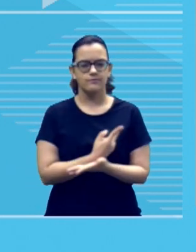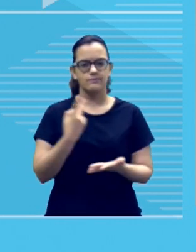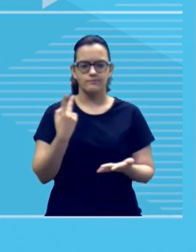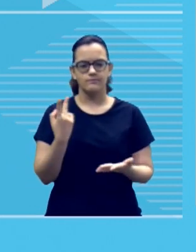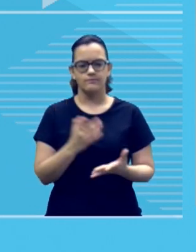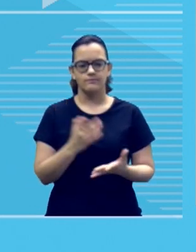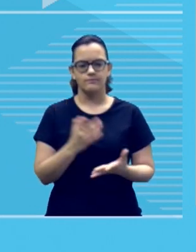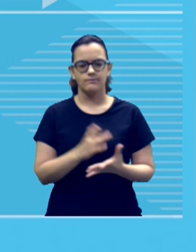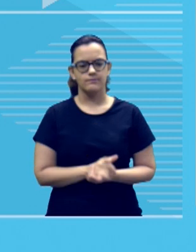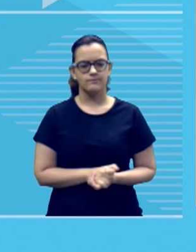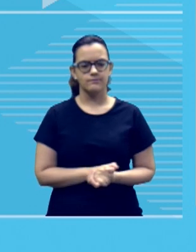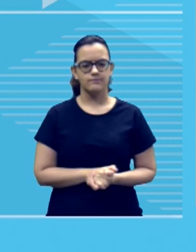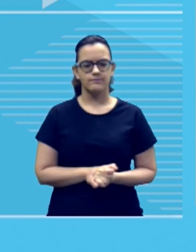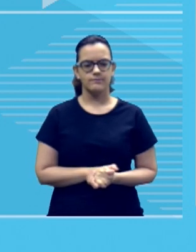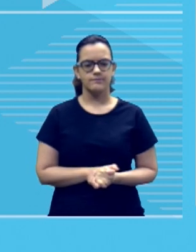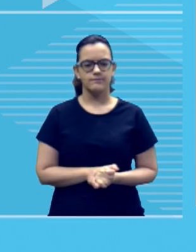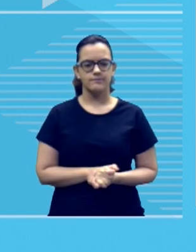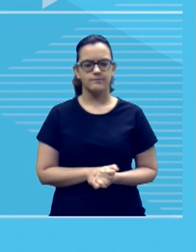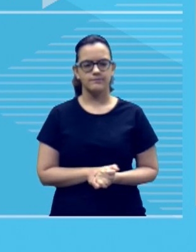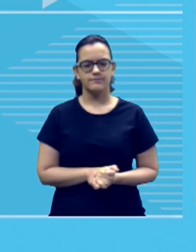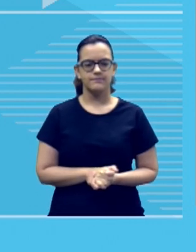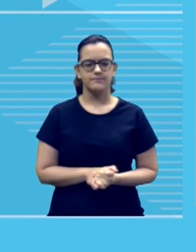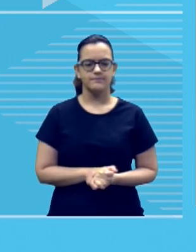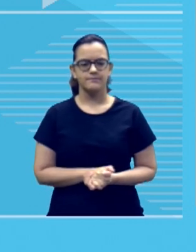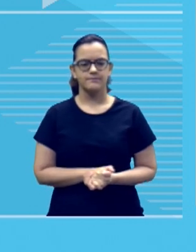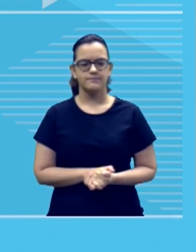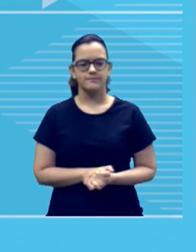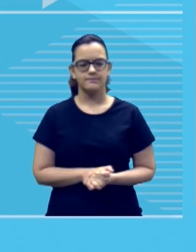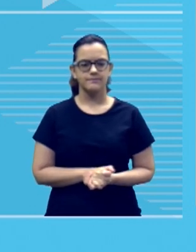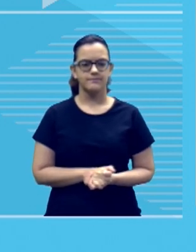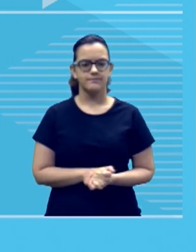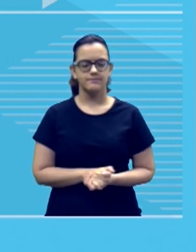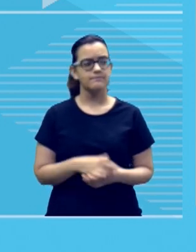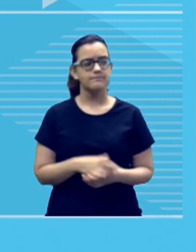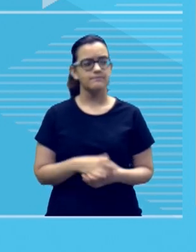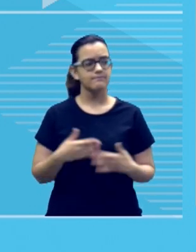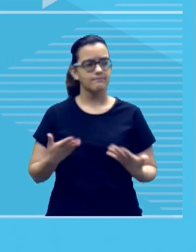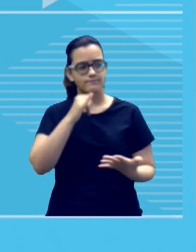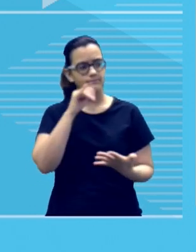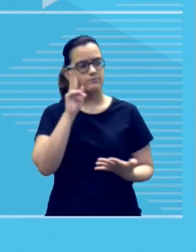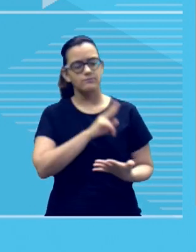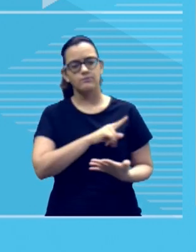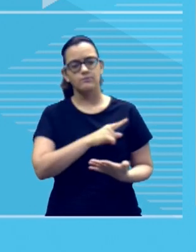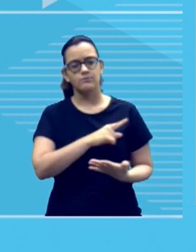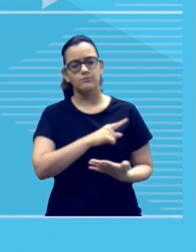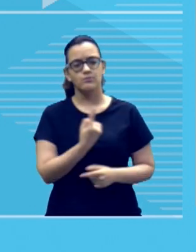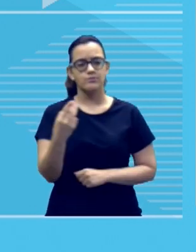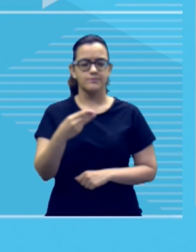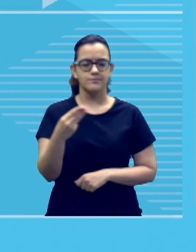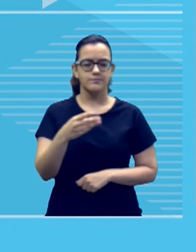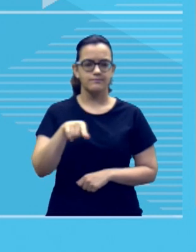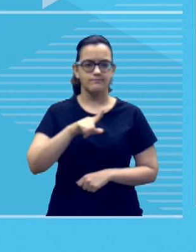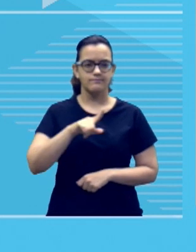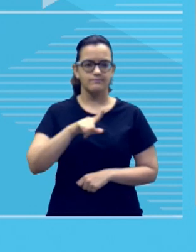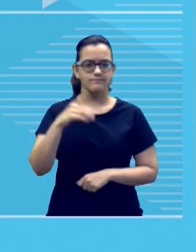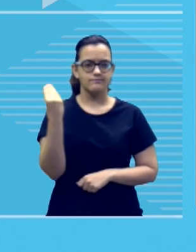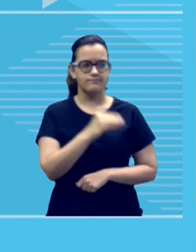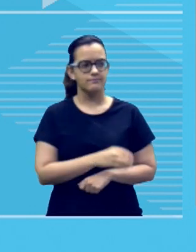alternativa que você marcaria essa questão 9 Vamos colocar portanto um minuto aí